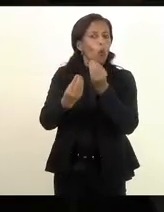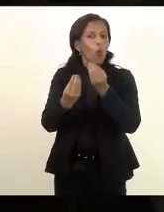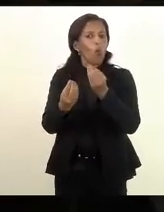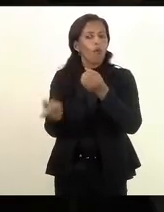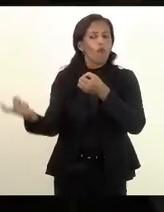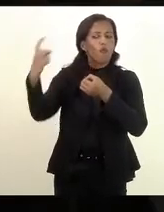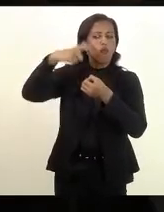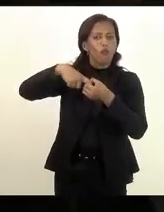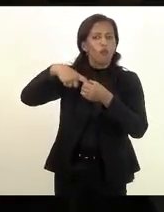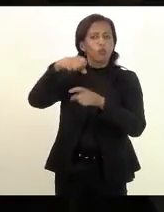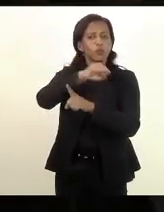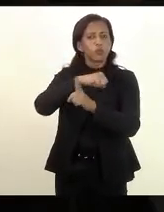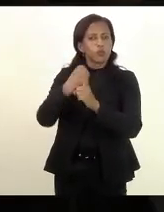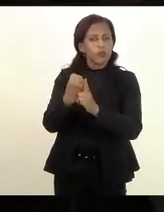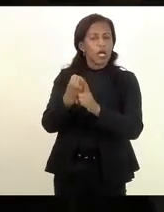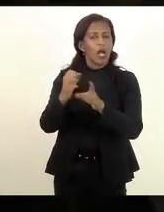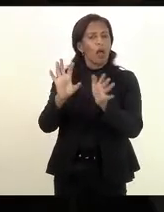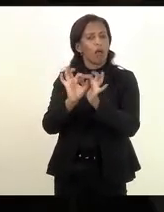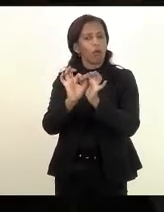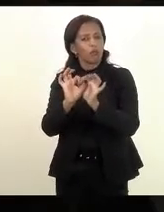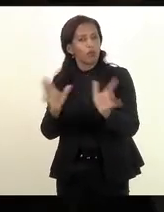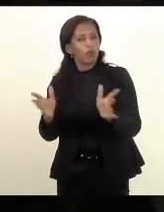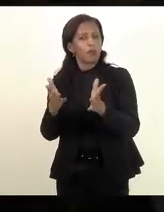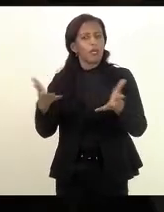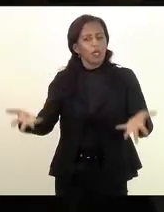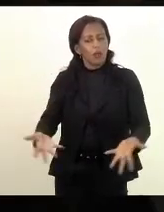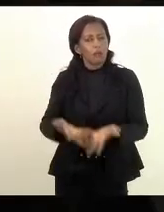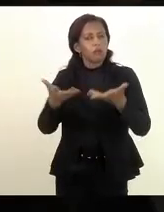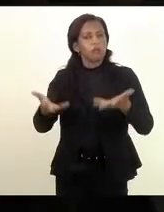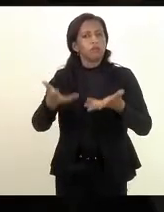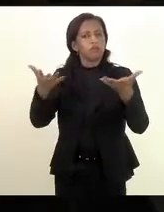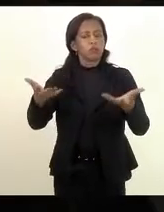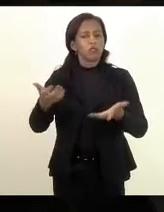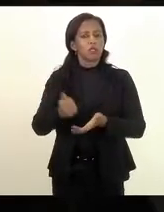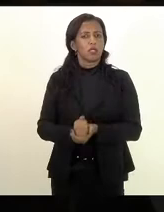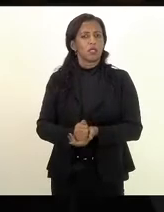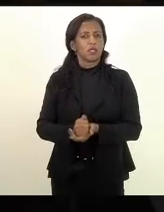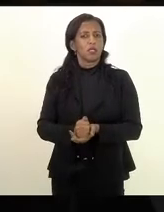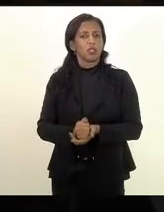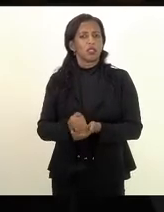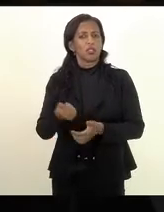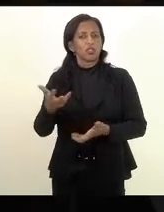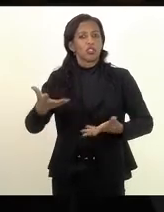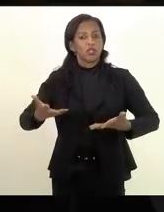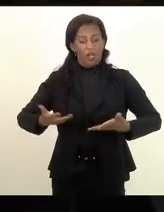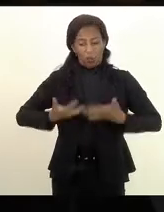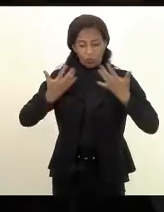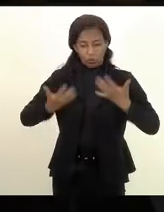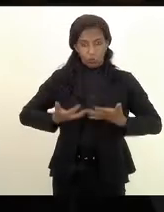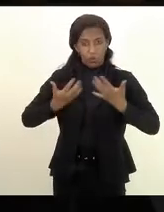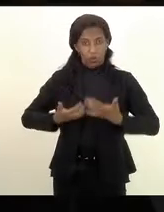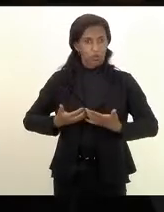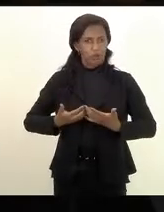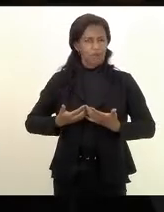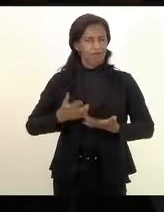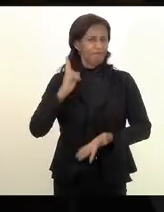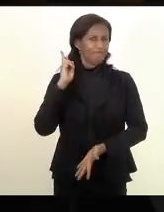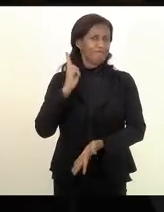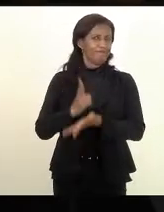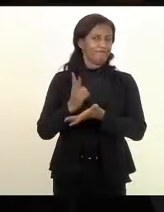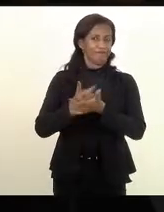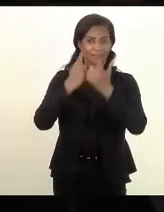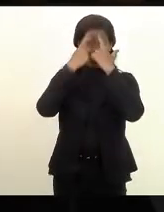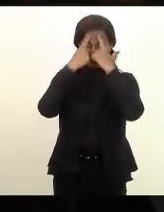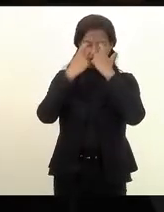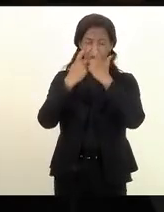de trabalho de autonomia de altivez de recuperação de sua autoestima que muitas vezes o quadro de